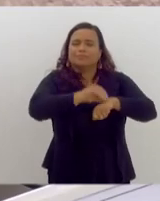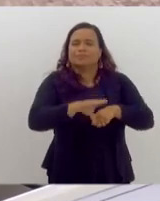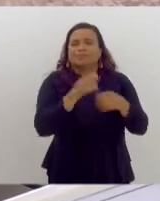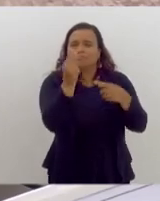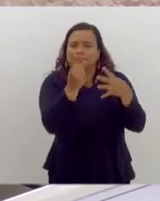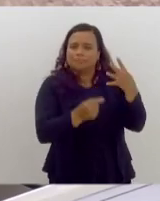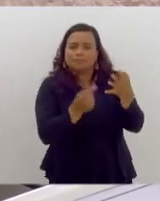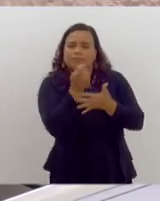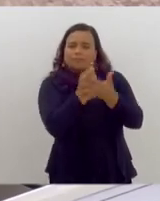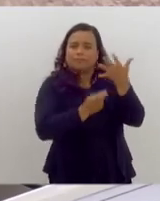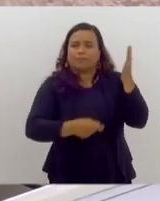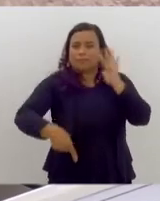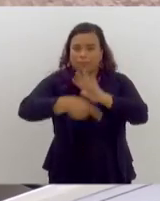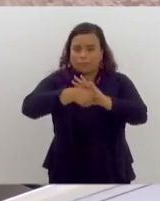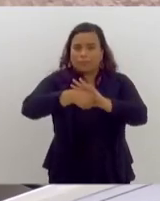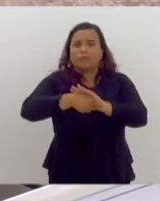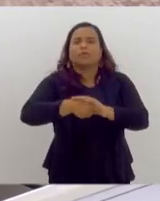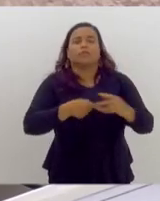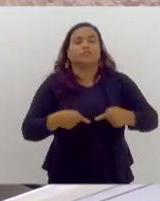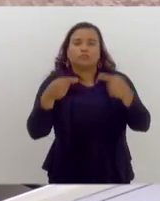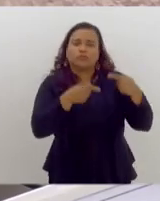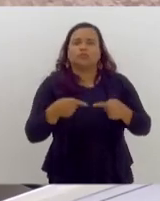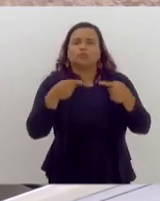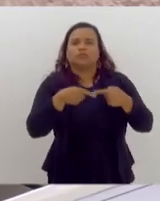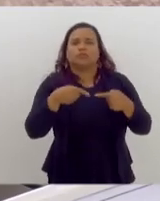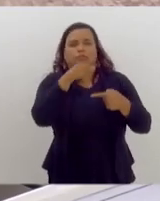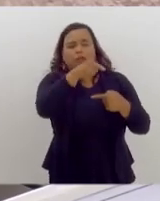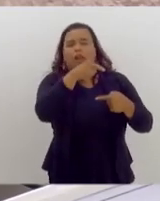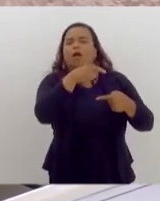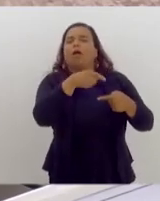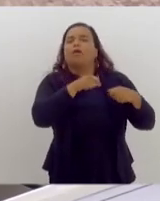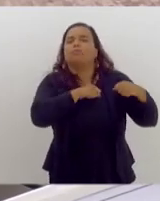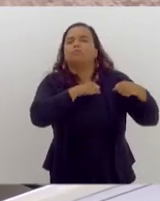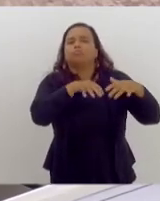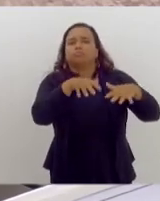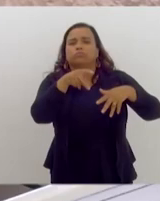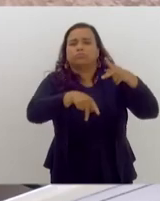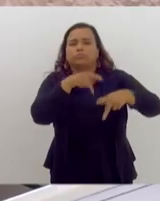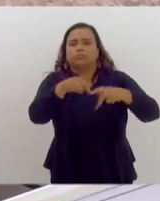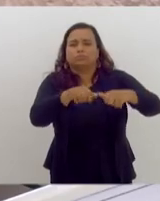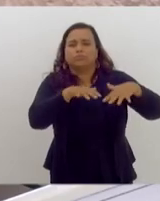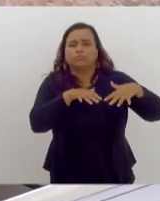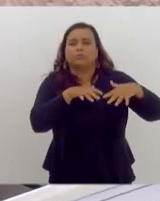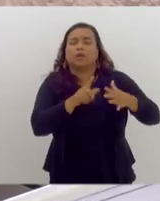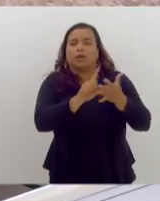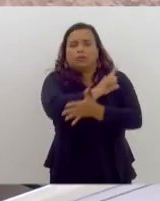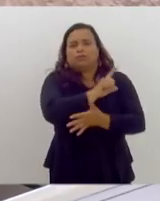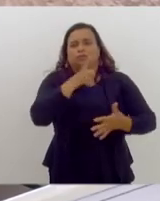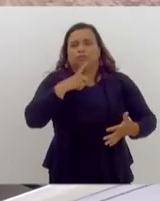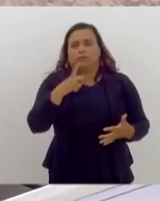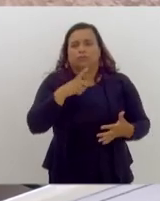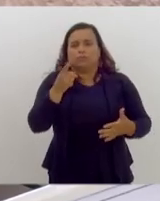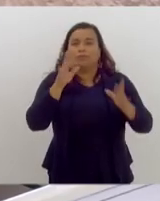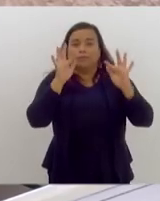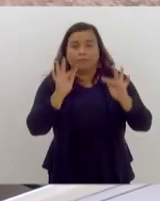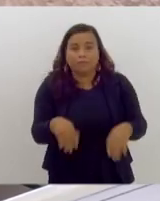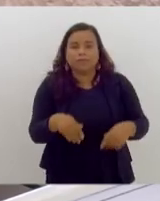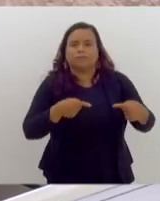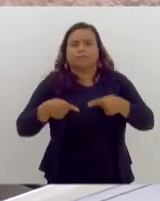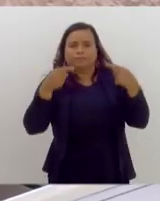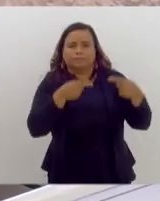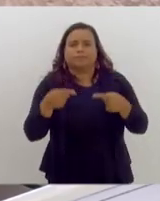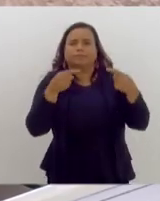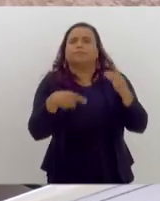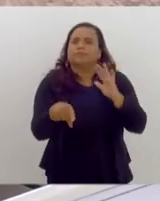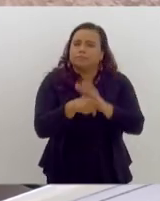por escrito daquilo que foi discutido na audiência anterior, que aí eu acho que no final das discussões a gente pode formular